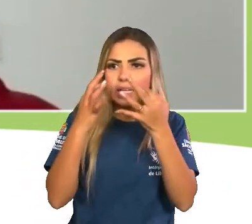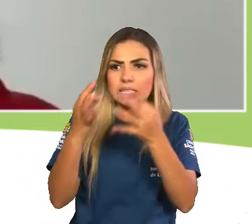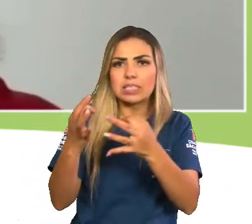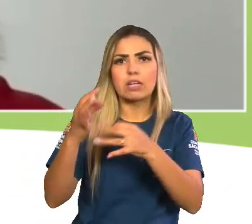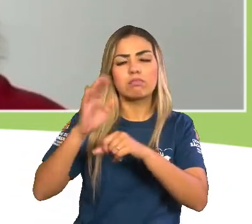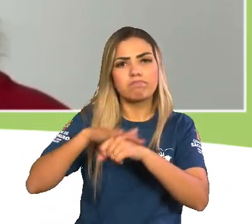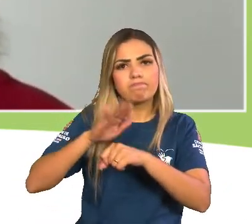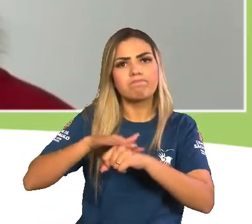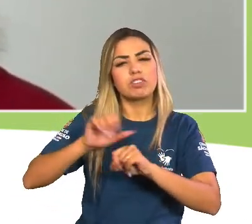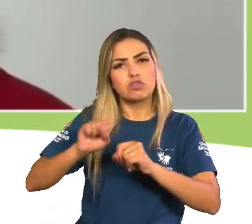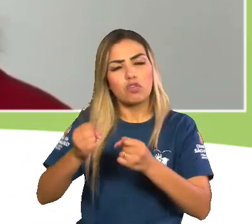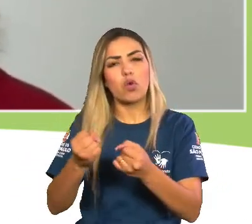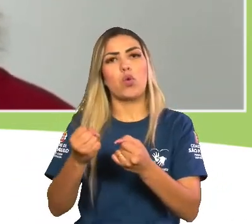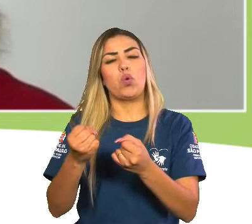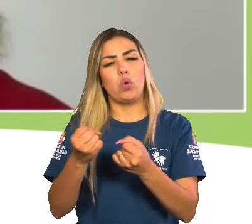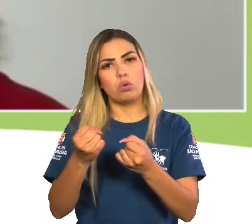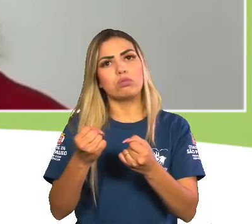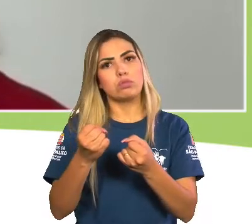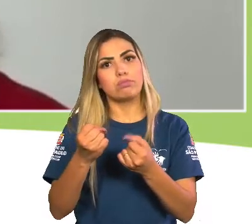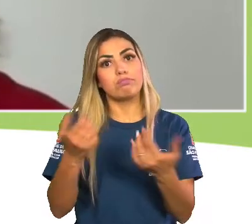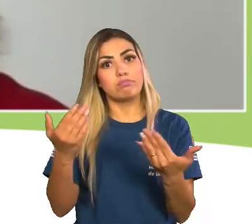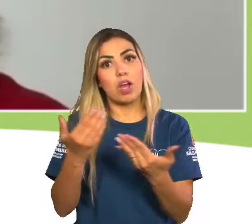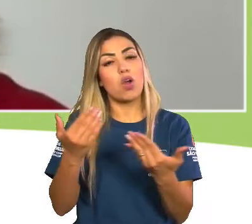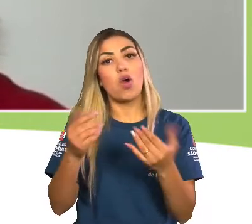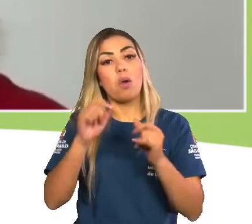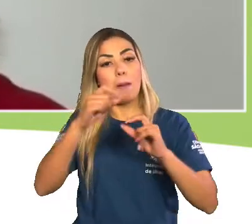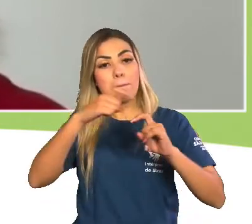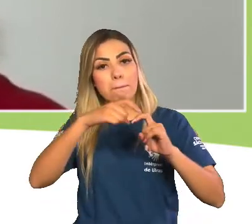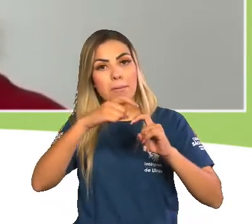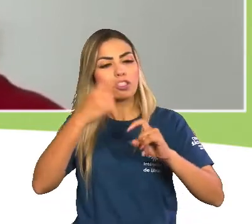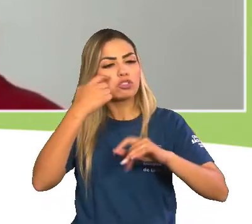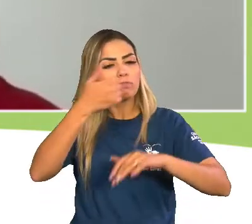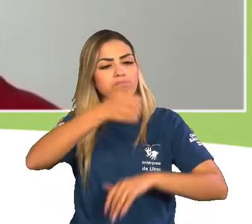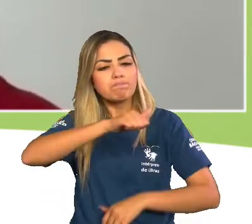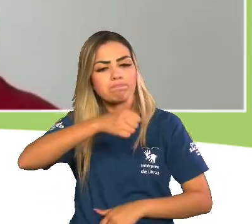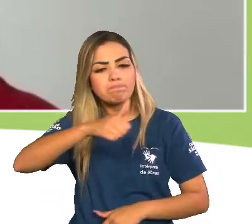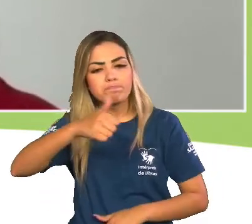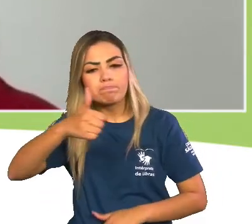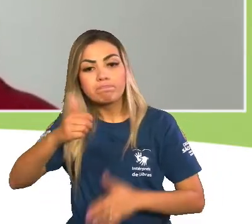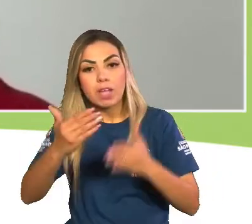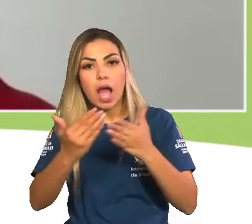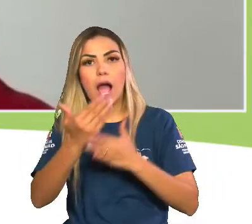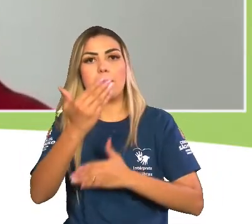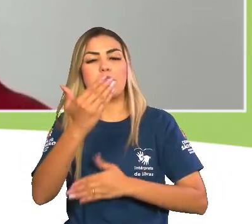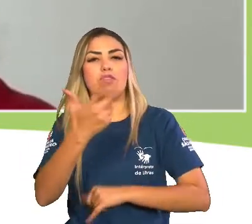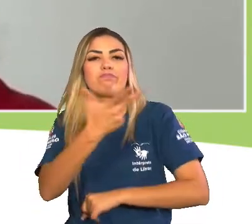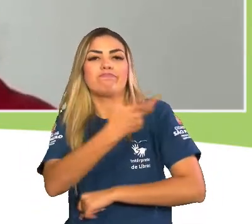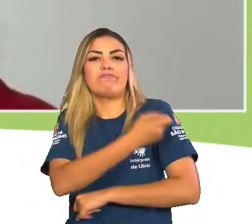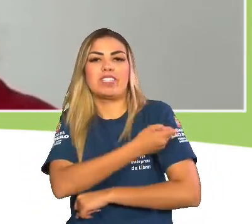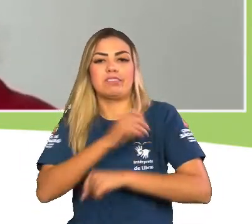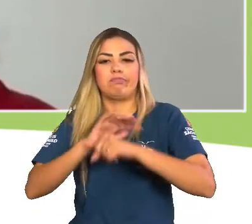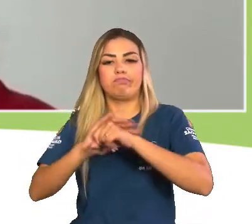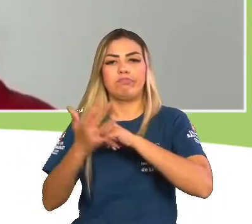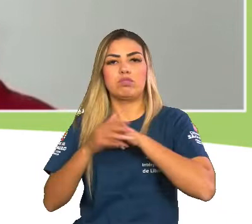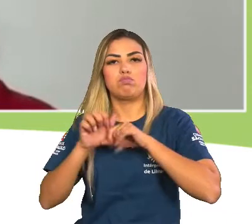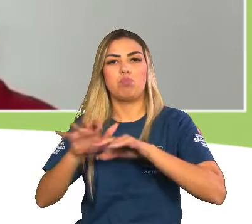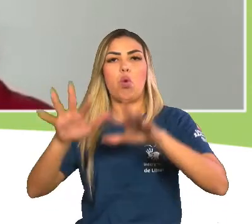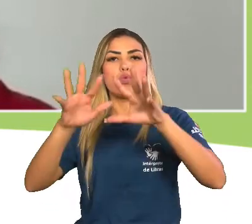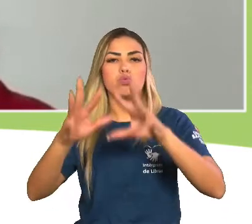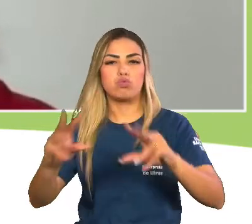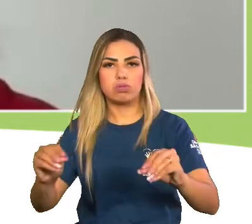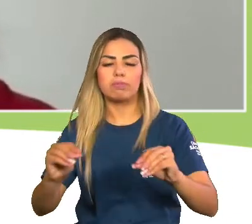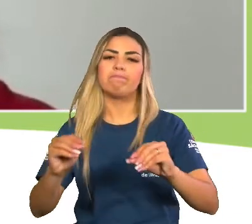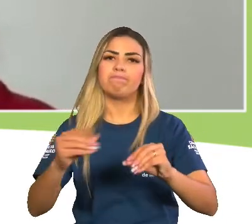dedicação à aprovação dos medicamentos e vacina contra a Covid. Nós sentimos